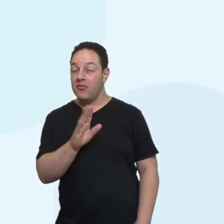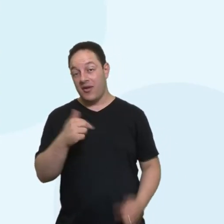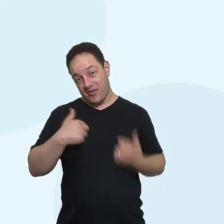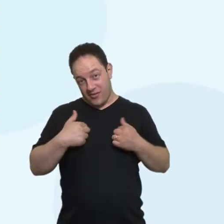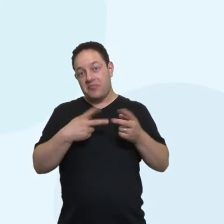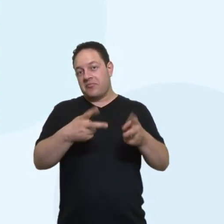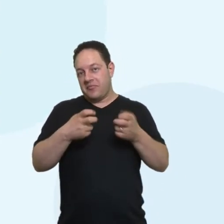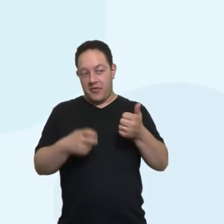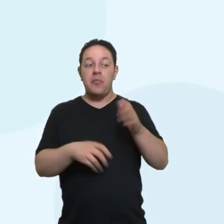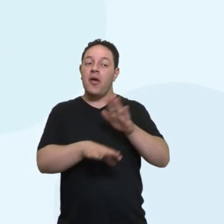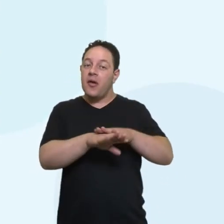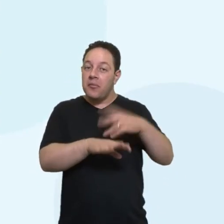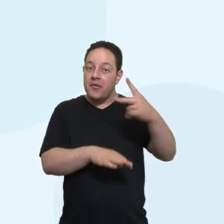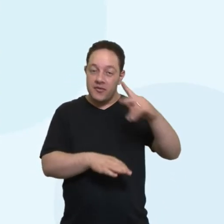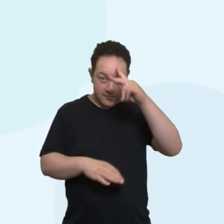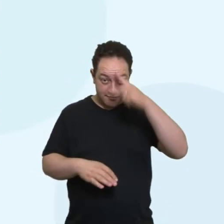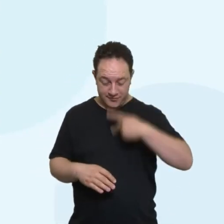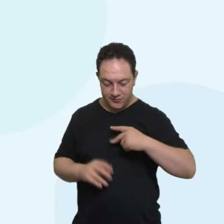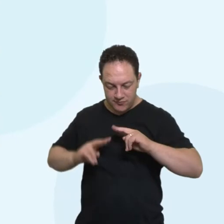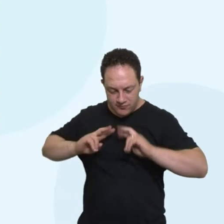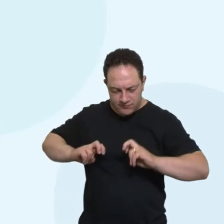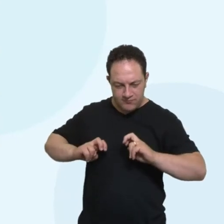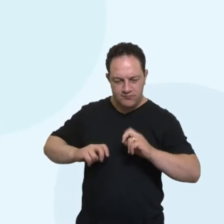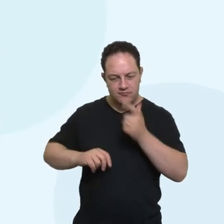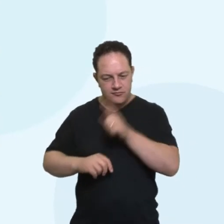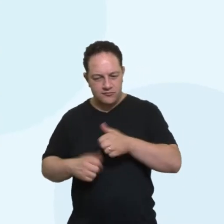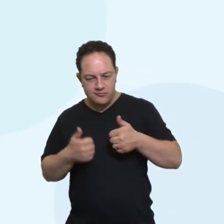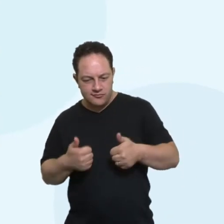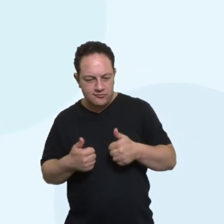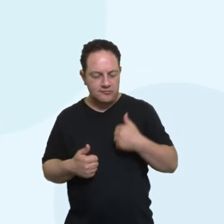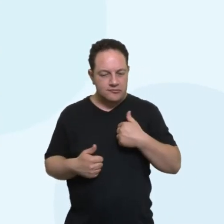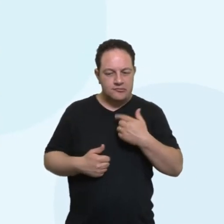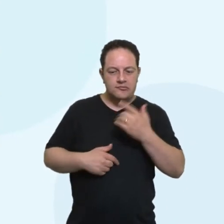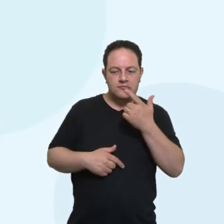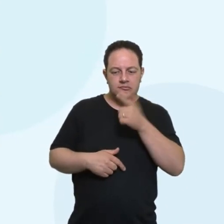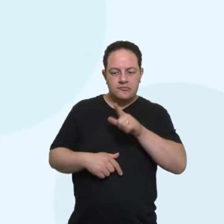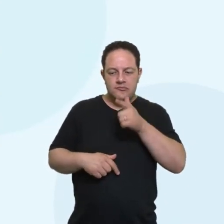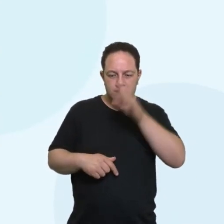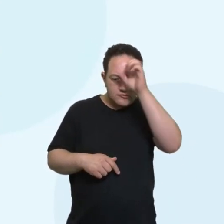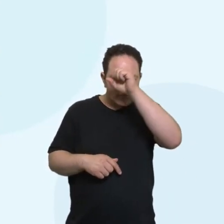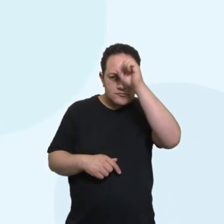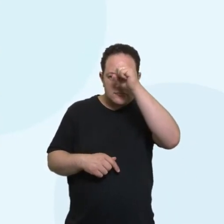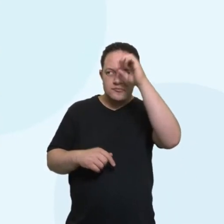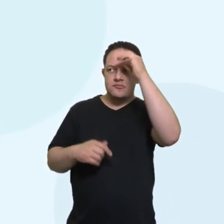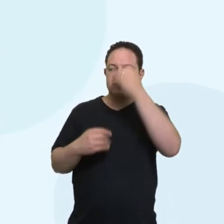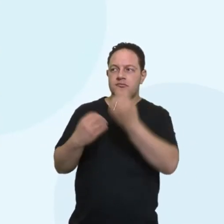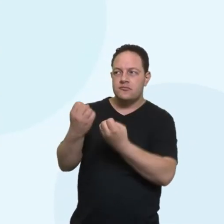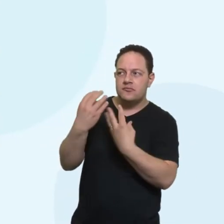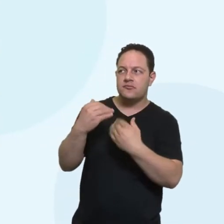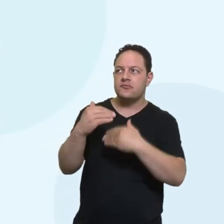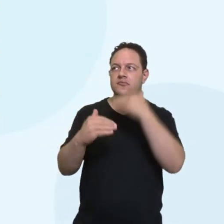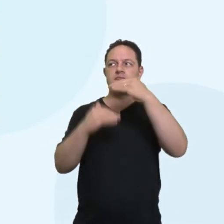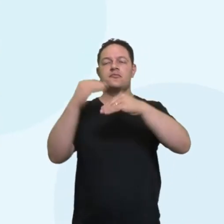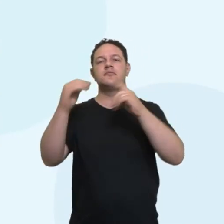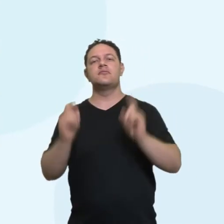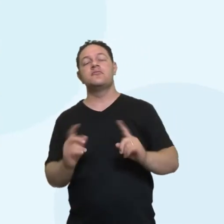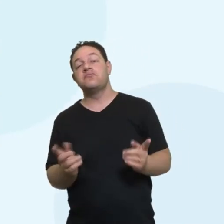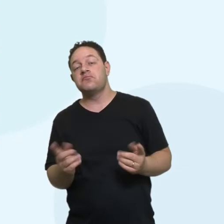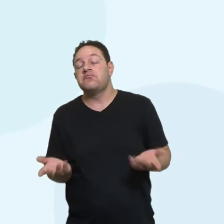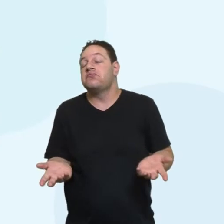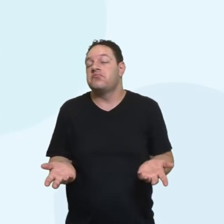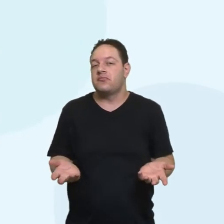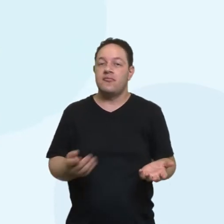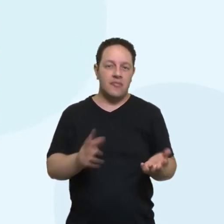eles acabem que se auto bom né percebendo se eles estão realmente desenvolvendo não essas competências mas não quer dizer que se